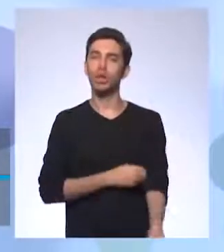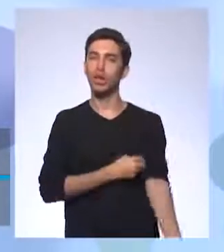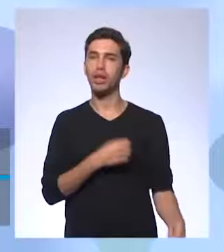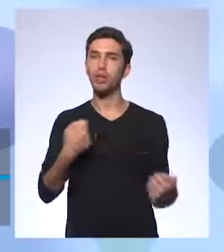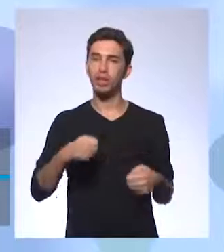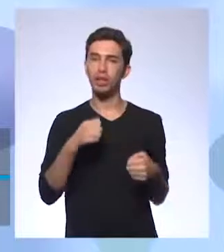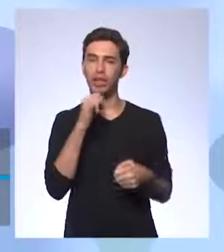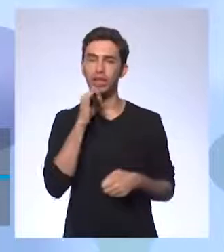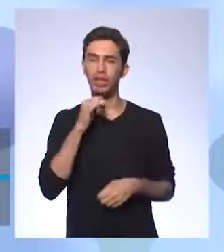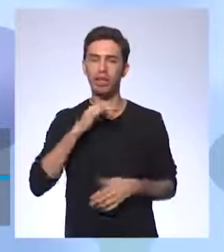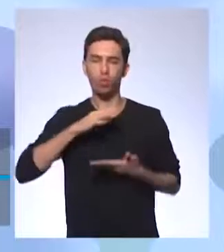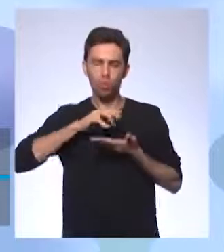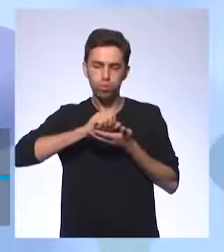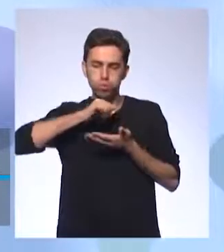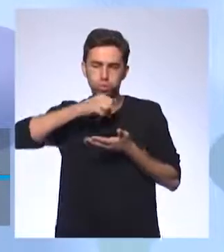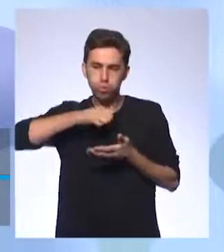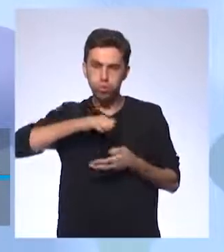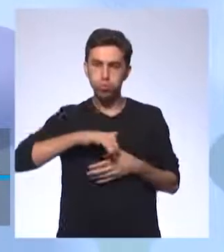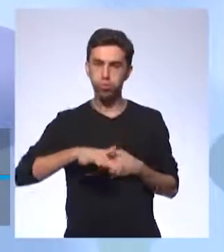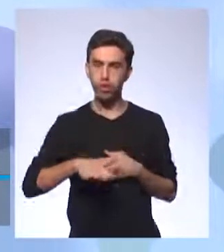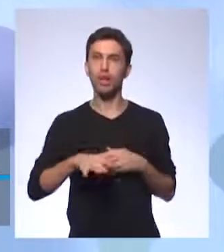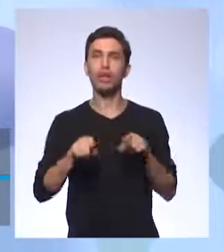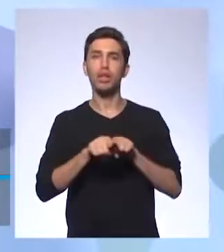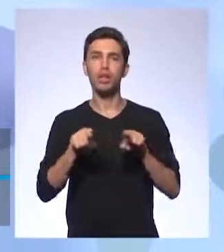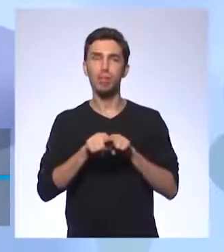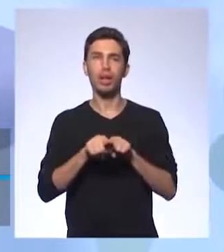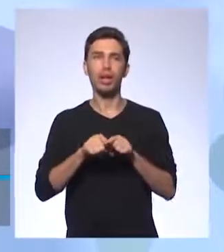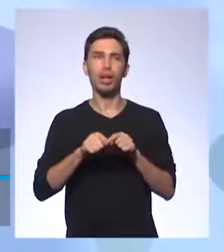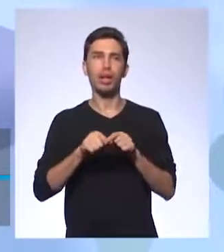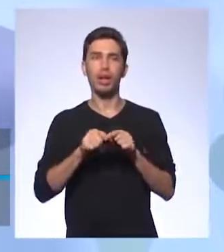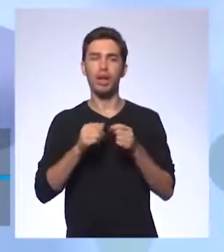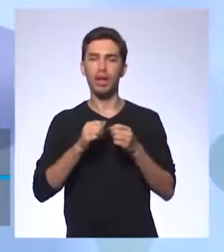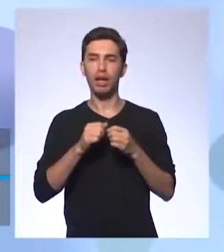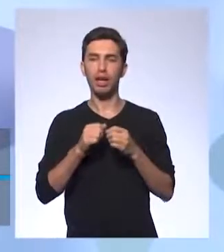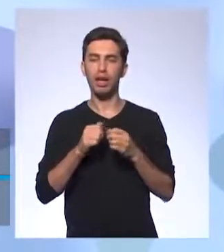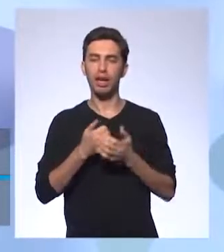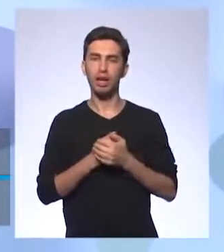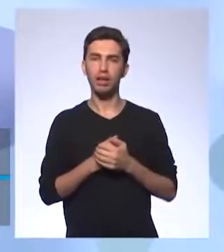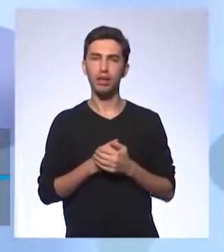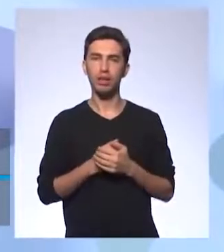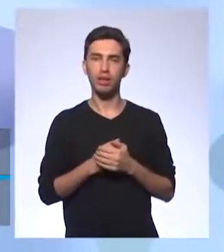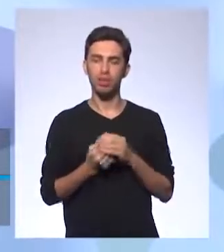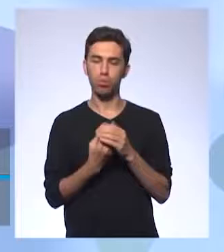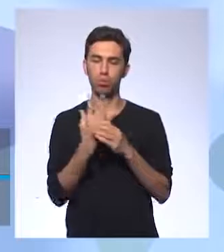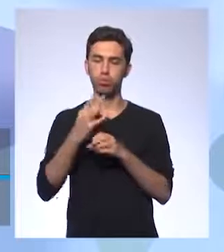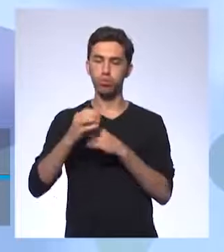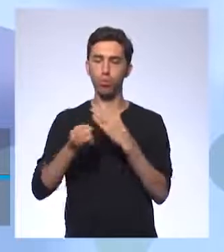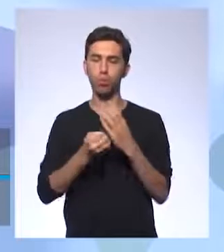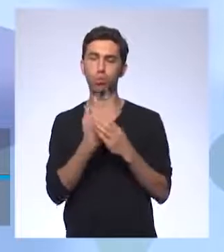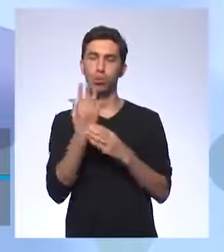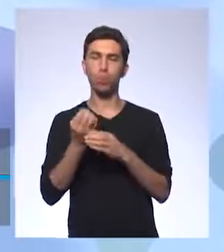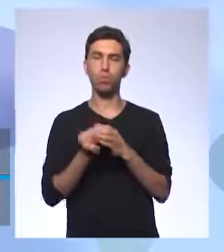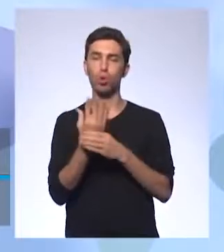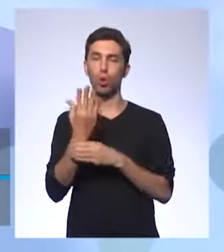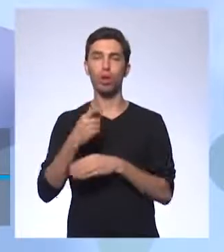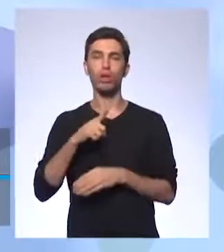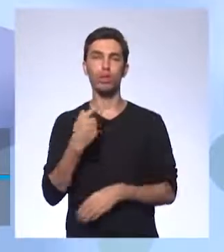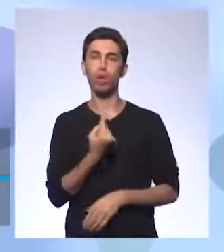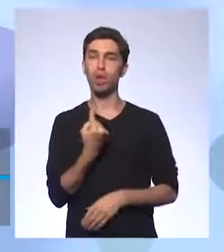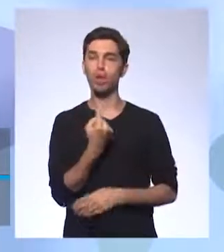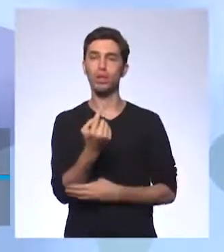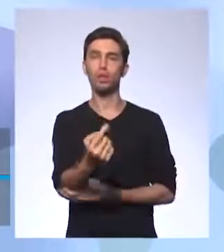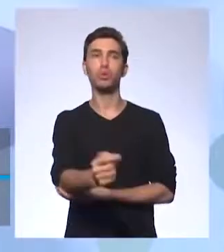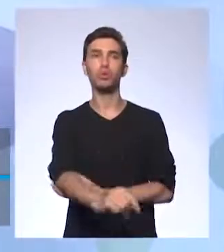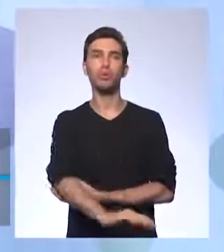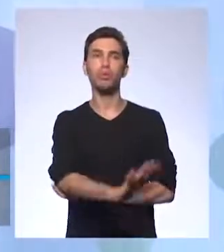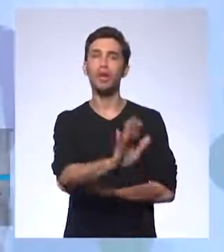reproduzir, ele tem que fazer tudo que um ser vivo faz, sendo só uma célula. Tudo bem? E aí eu